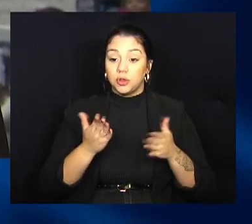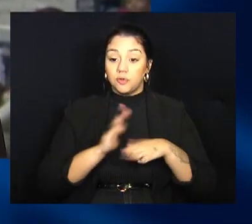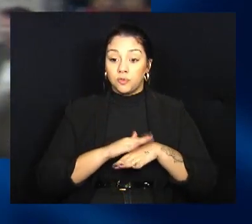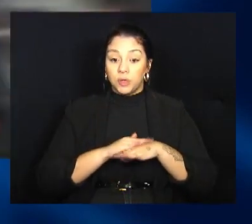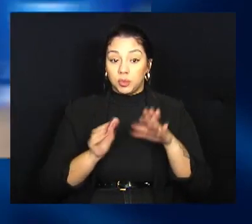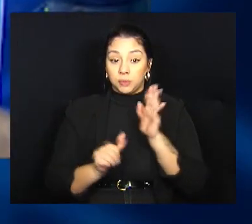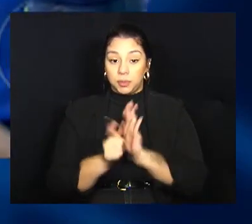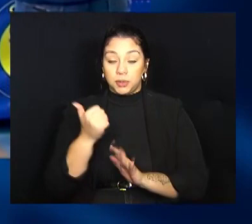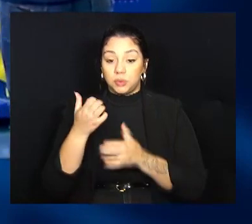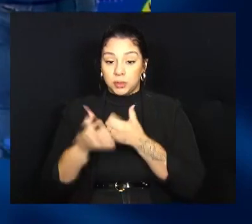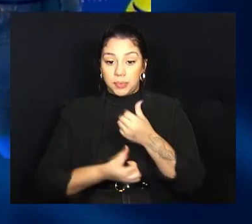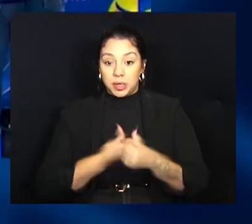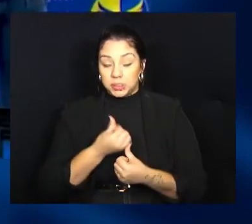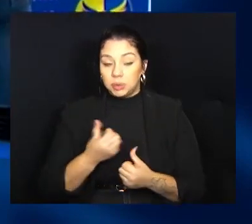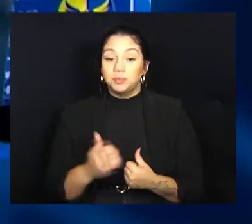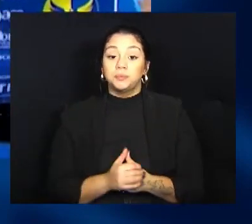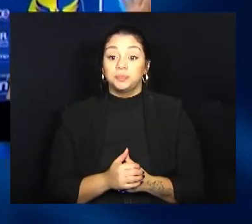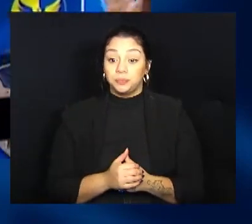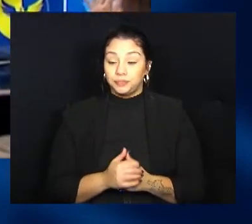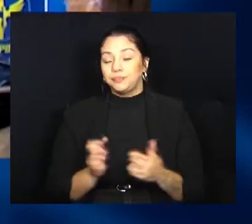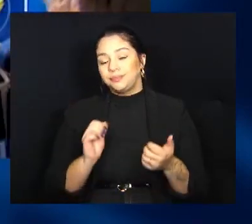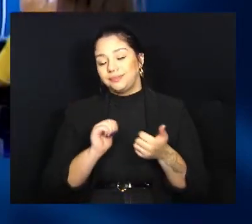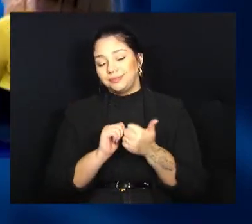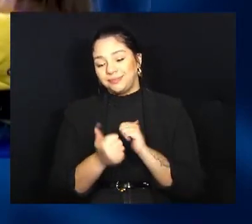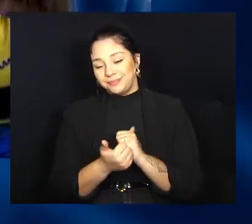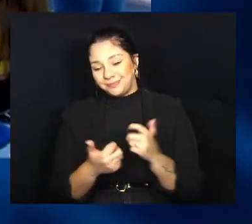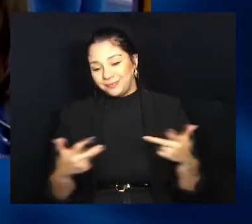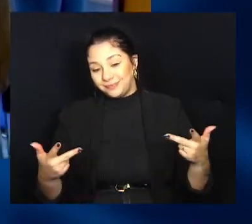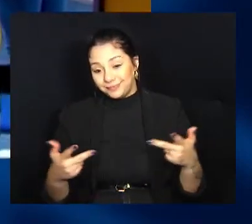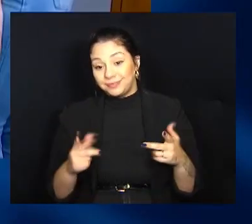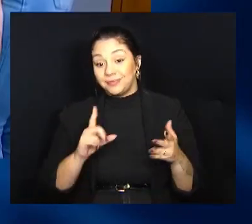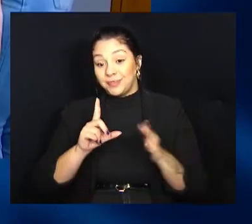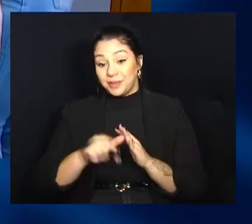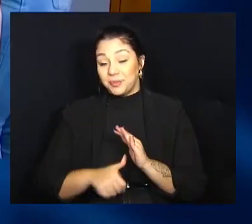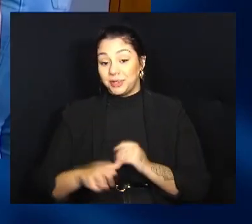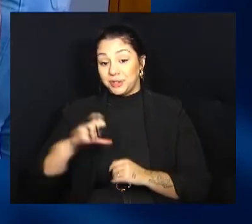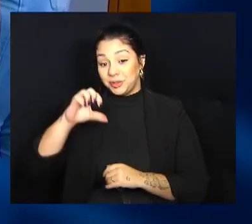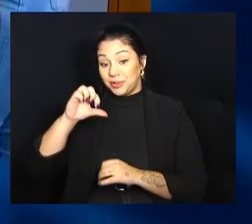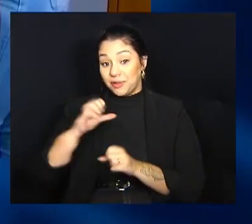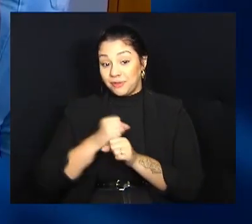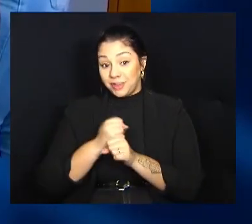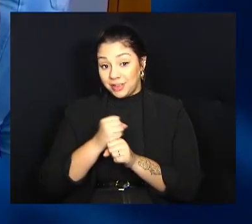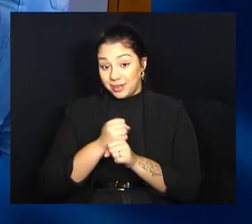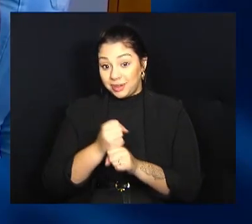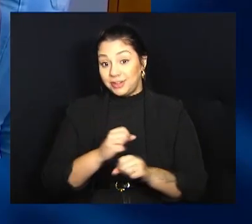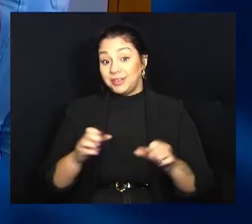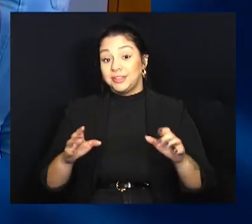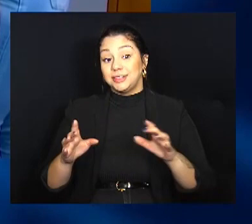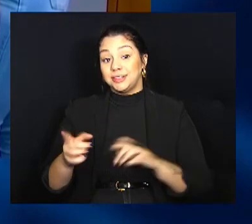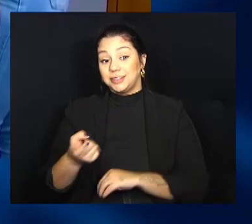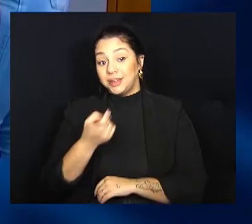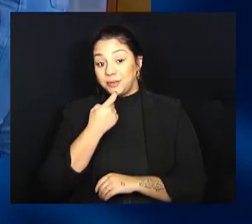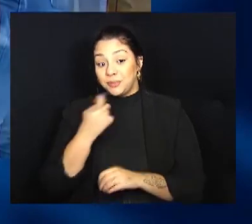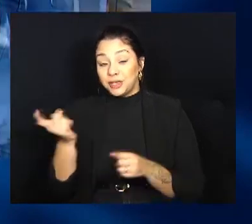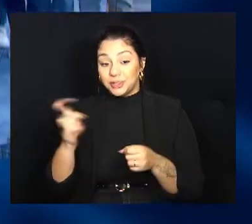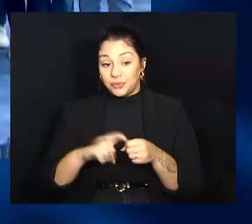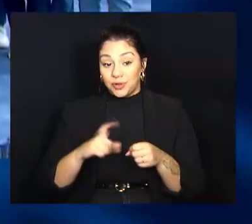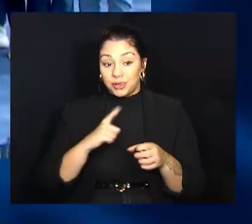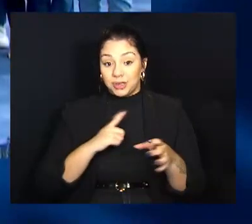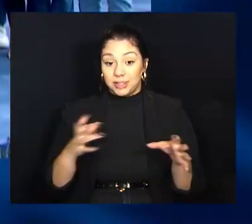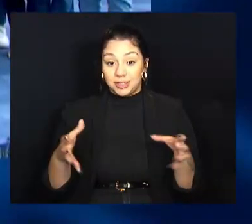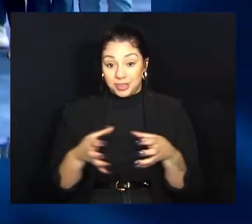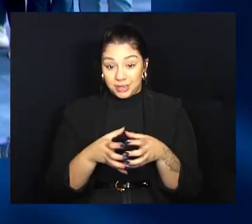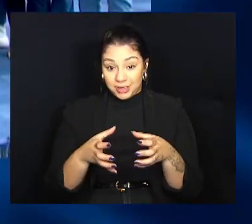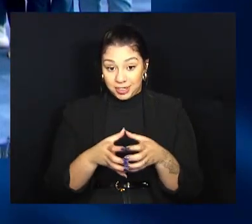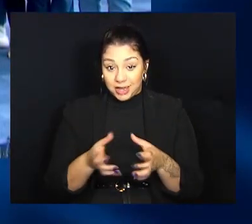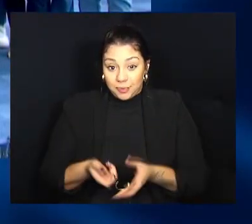primeiro semestre. E no esporte, após 9 anos, Campinas volta a ter time feminino de